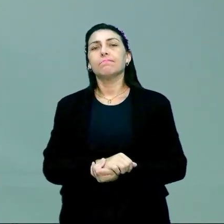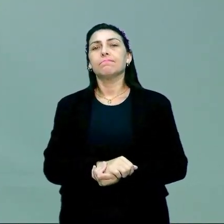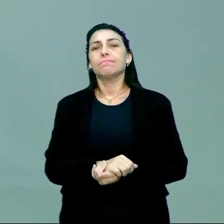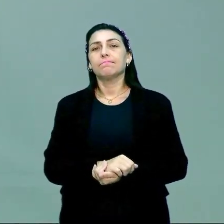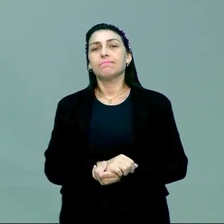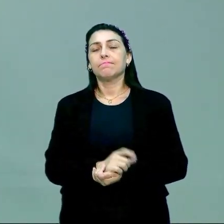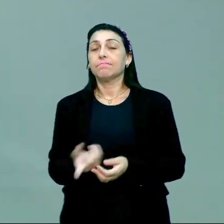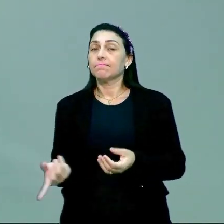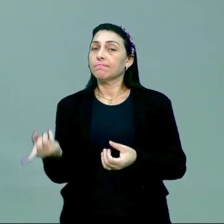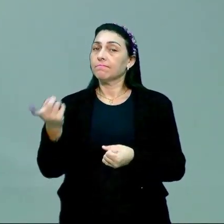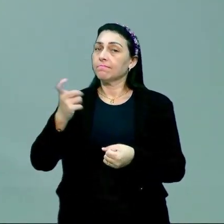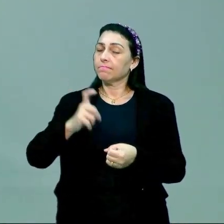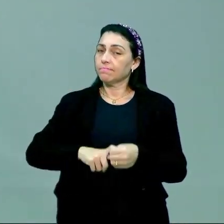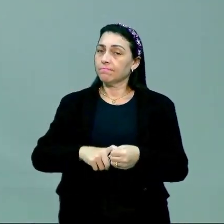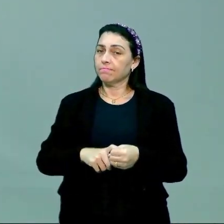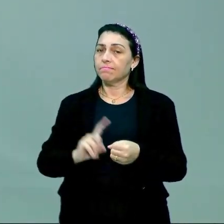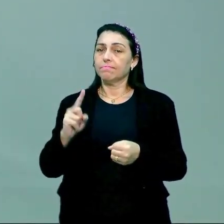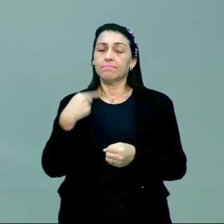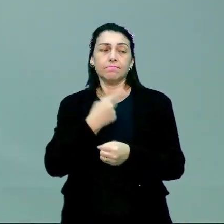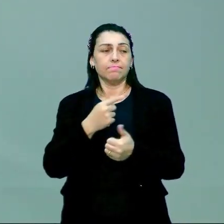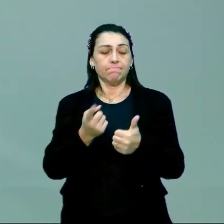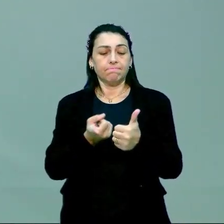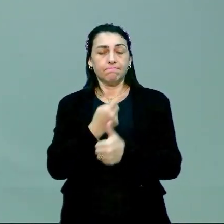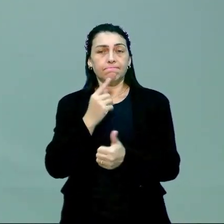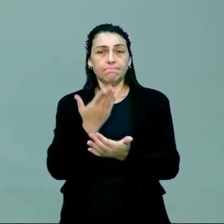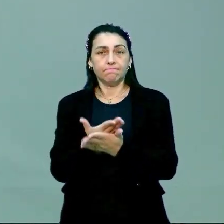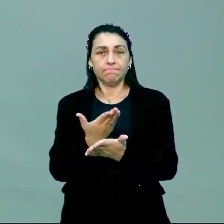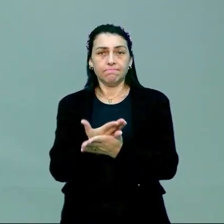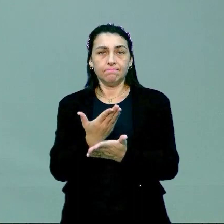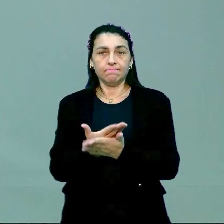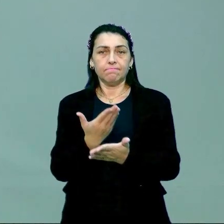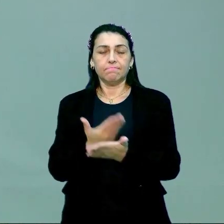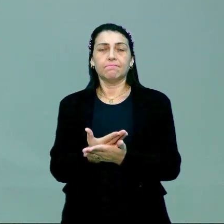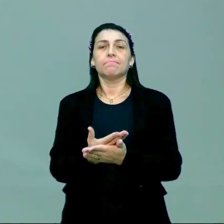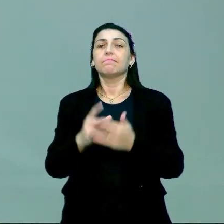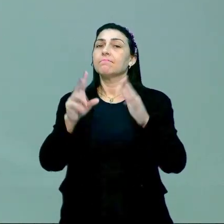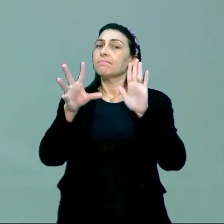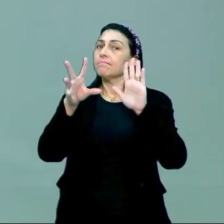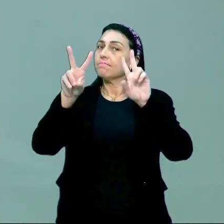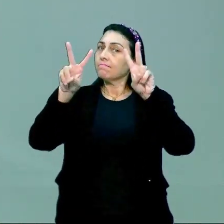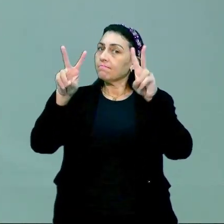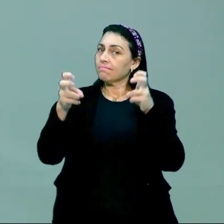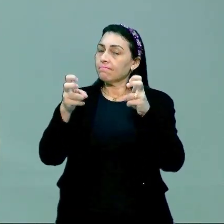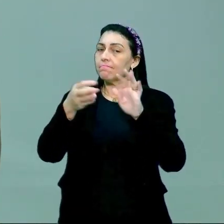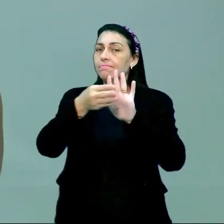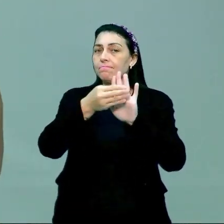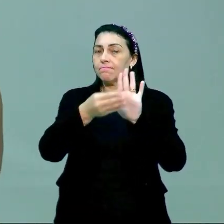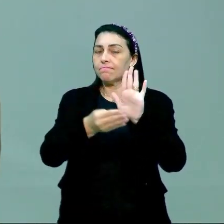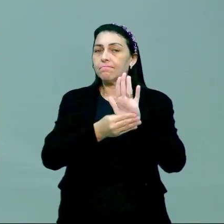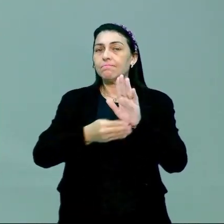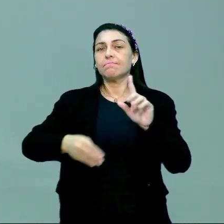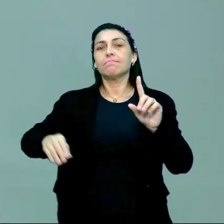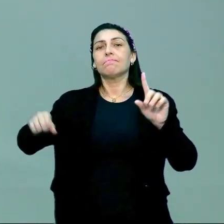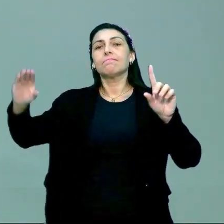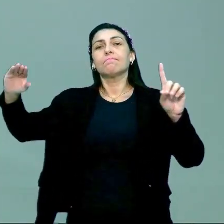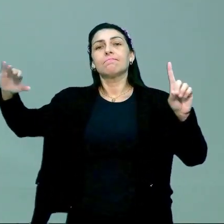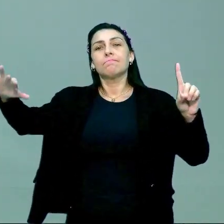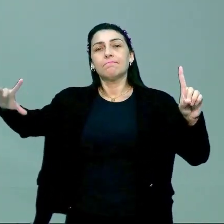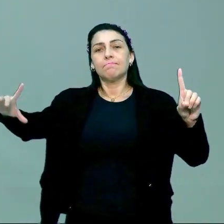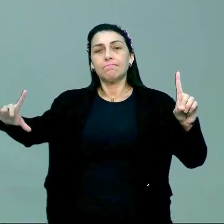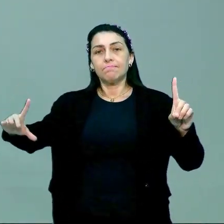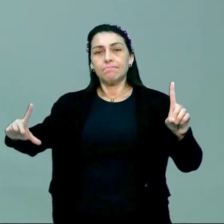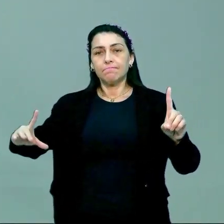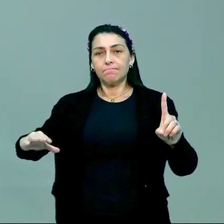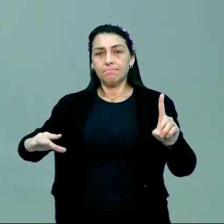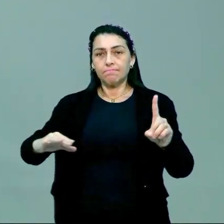vamos retomar uma das nossas primeiras aulas a respeito dessa temática da socialização, cultura